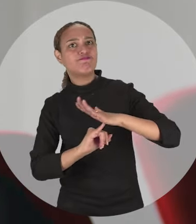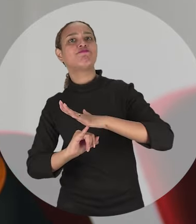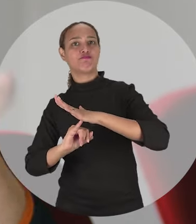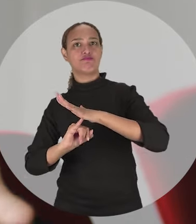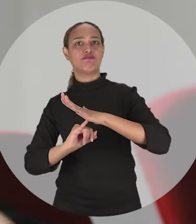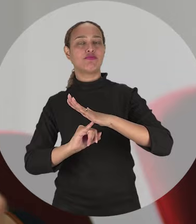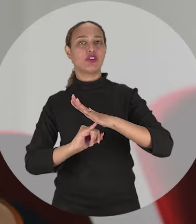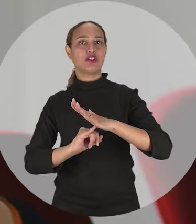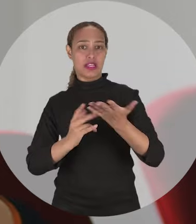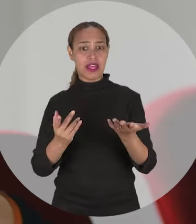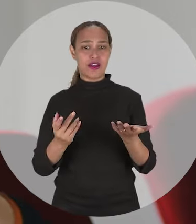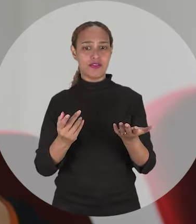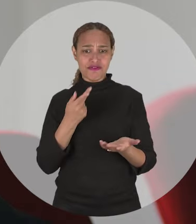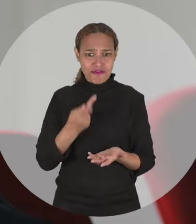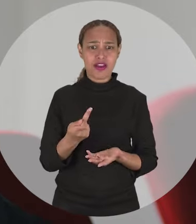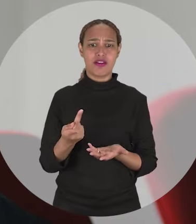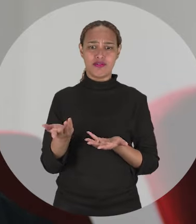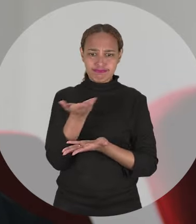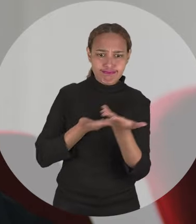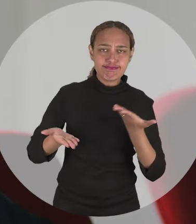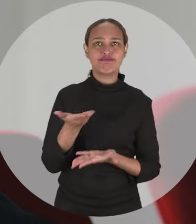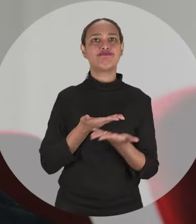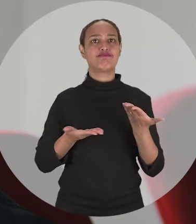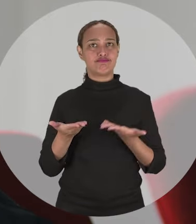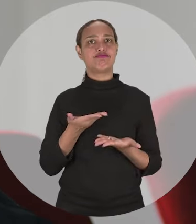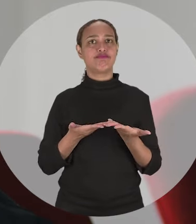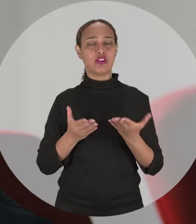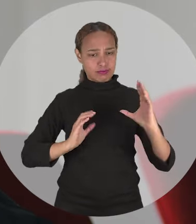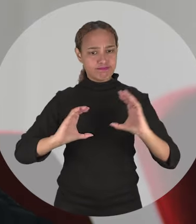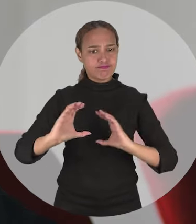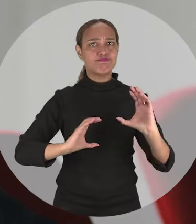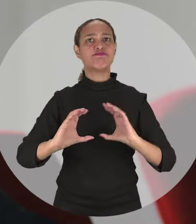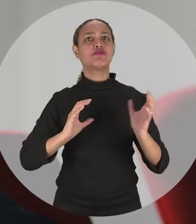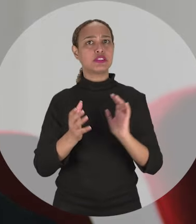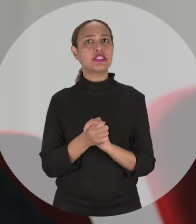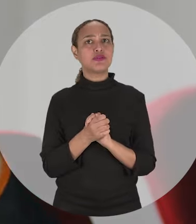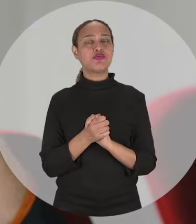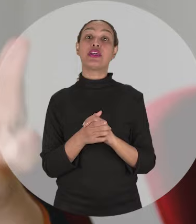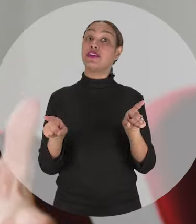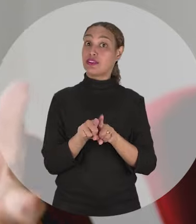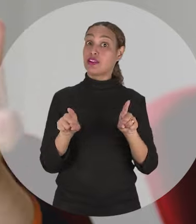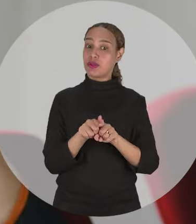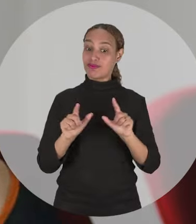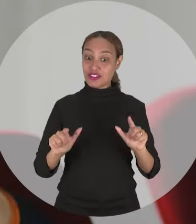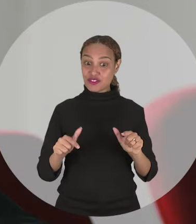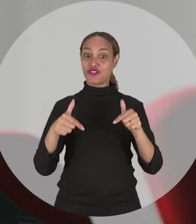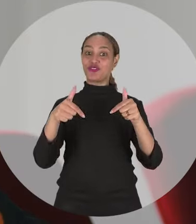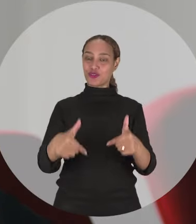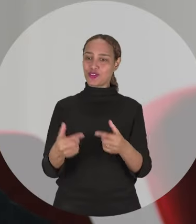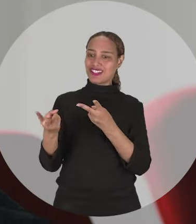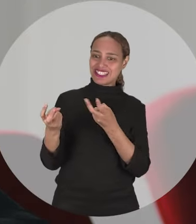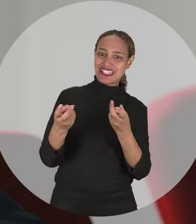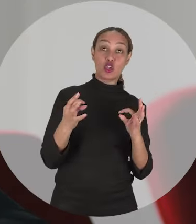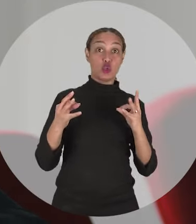institucionalizados de fala, né? Que eles tenham e atitude de escuta de todos